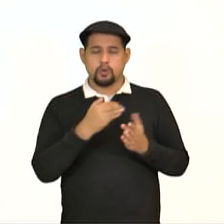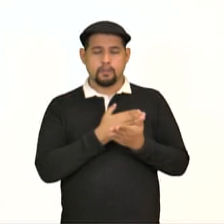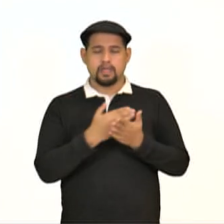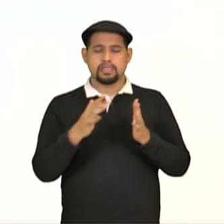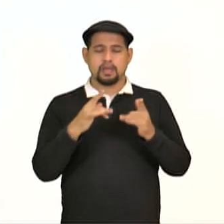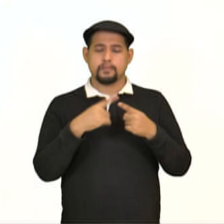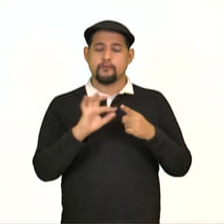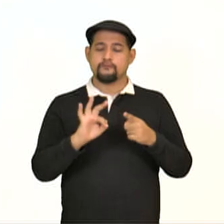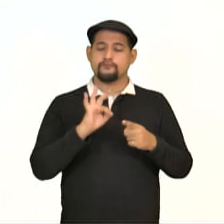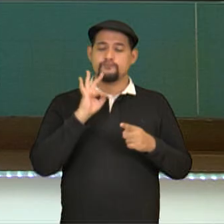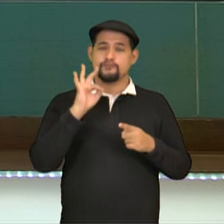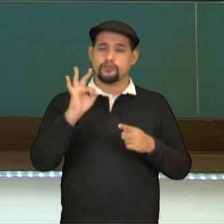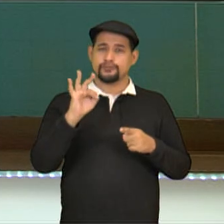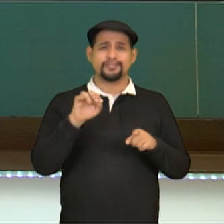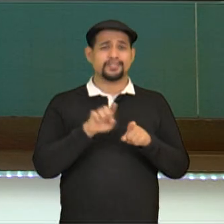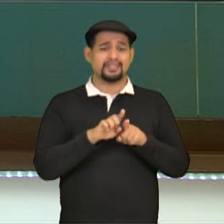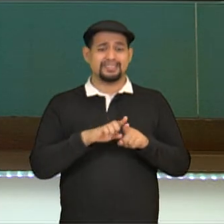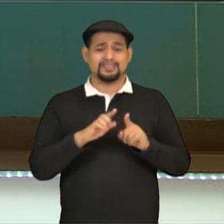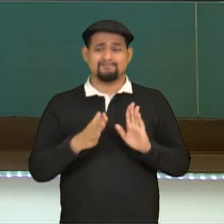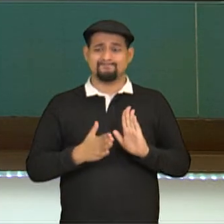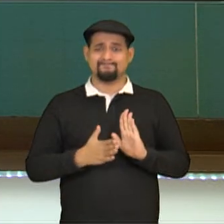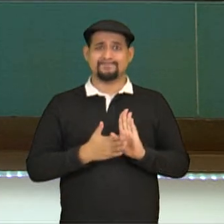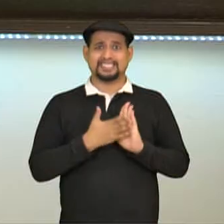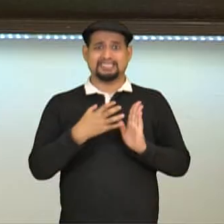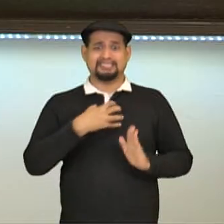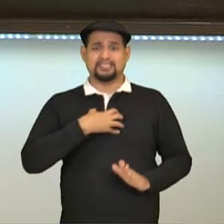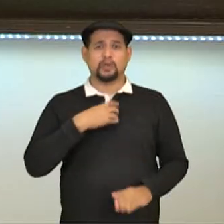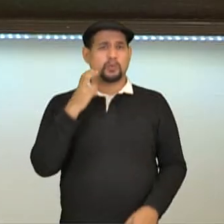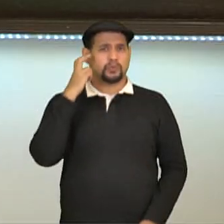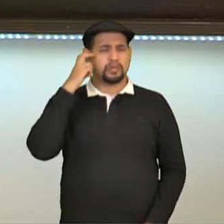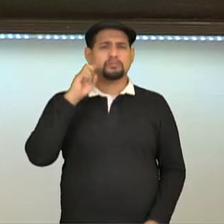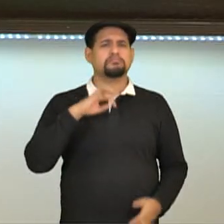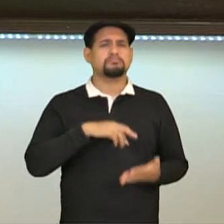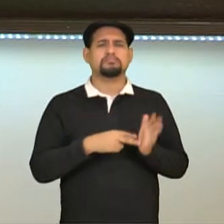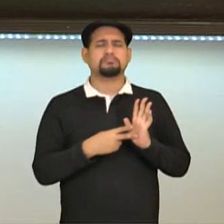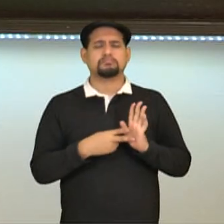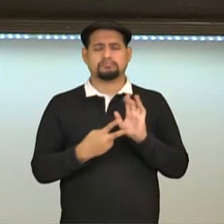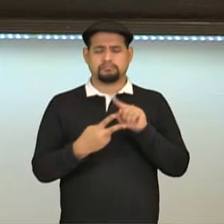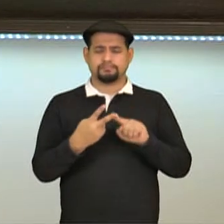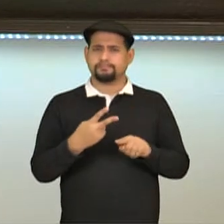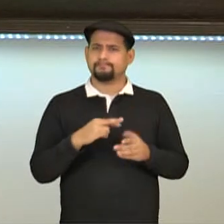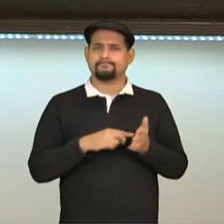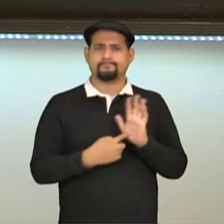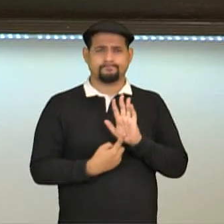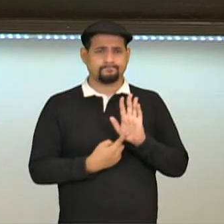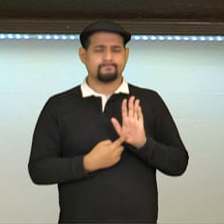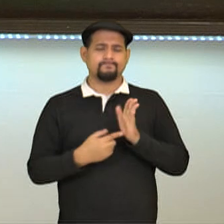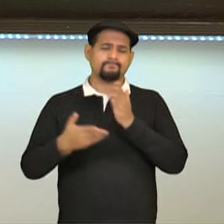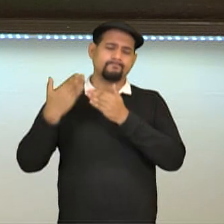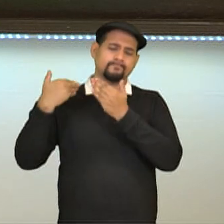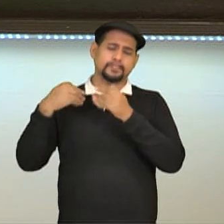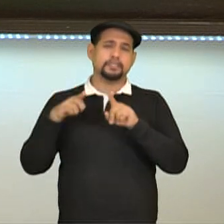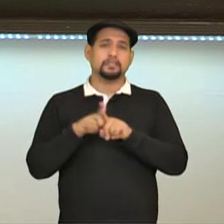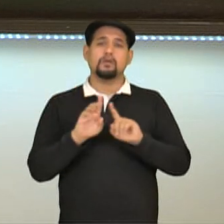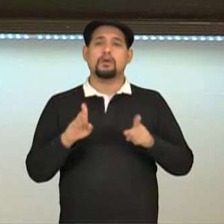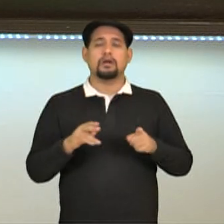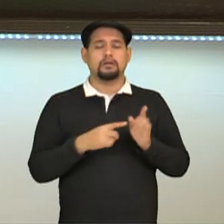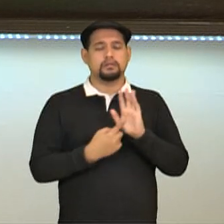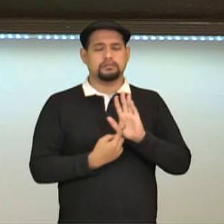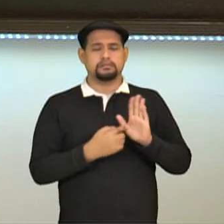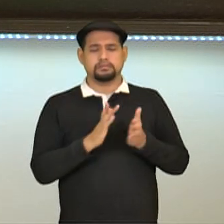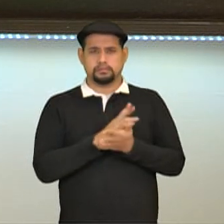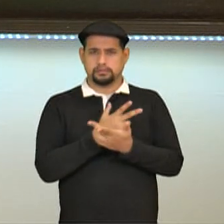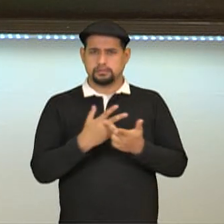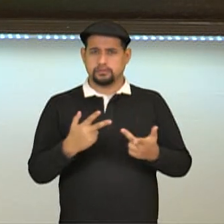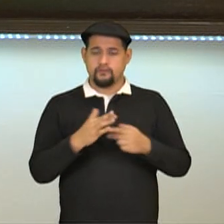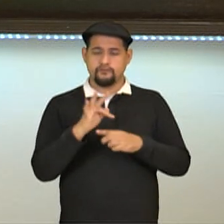tarde haveria um choque cultural. E aí, qual é o sentido? Qual deles indica uma situação de passado e qual que indica uma